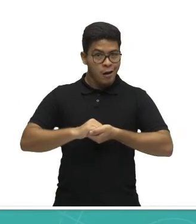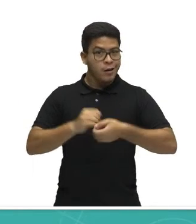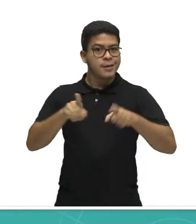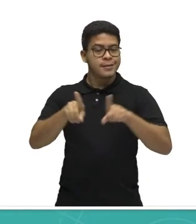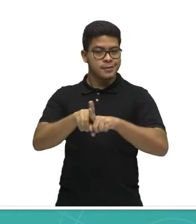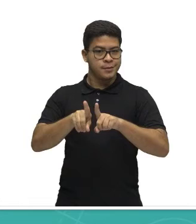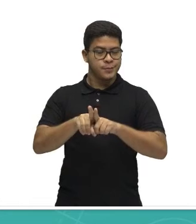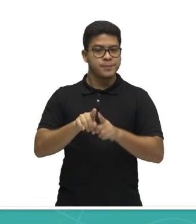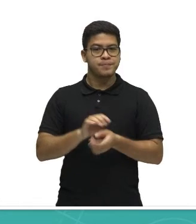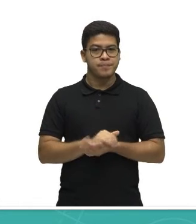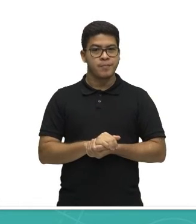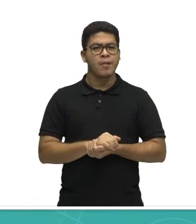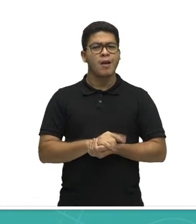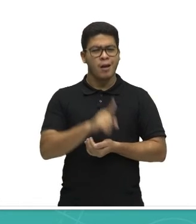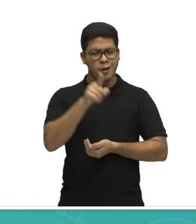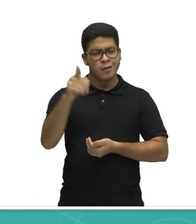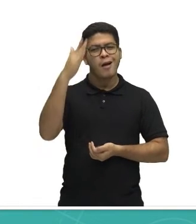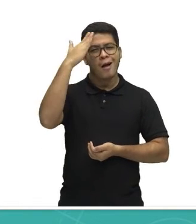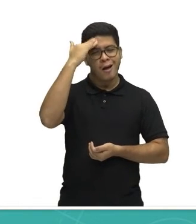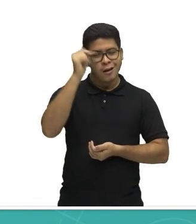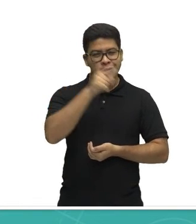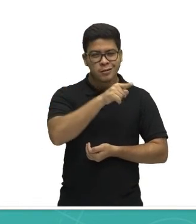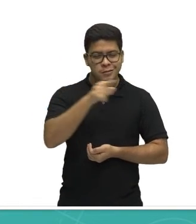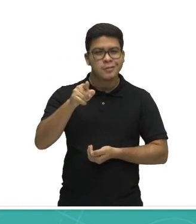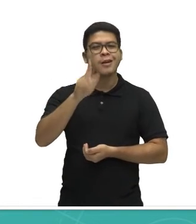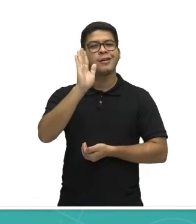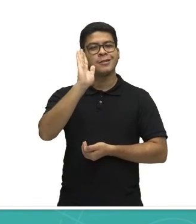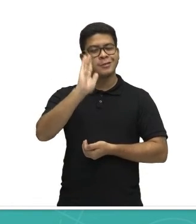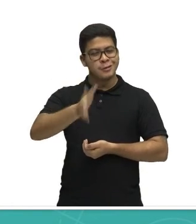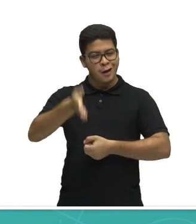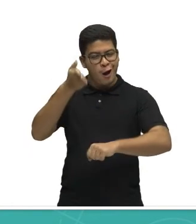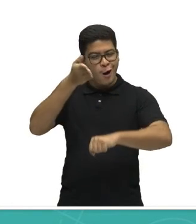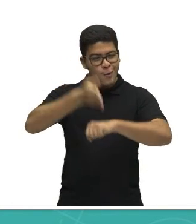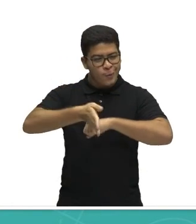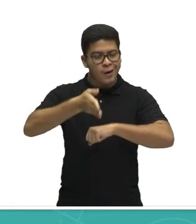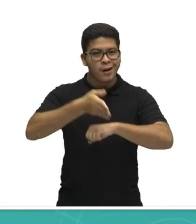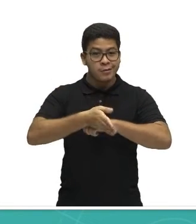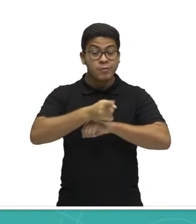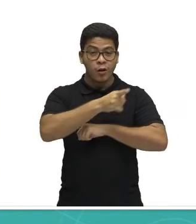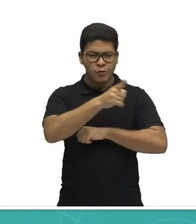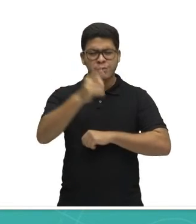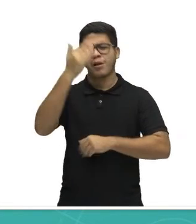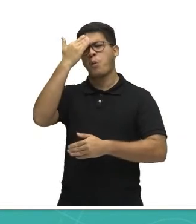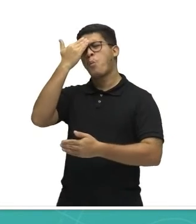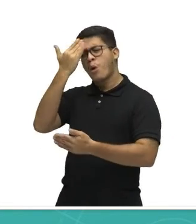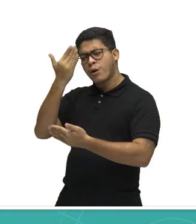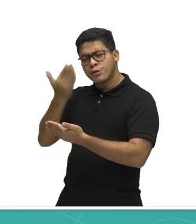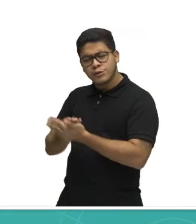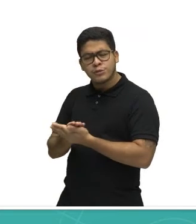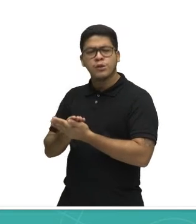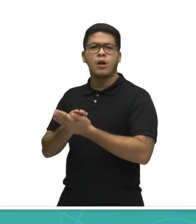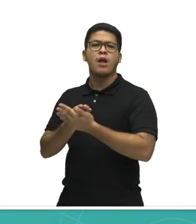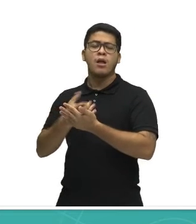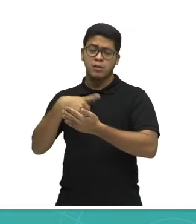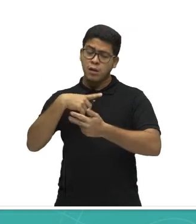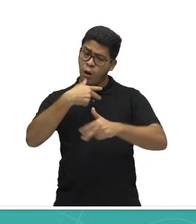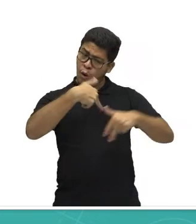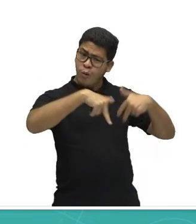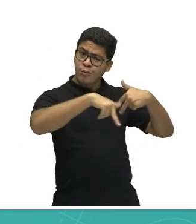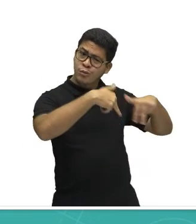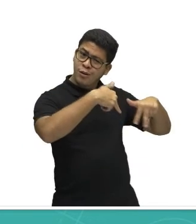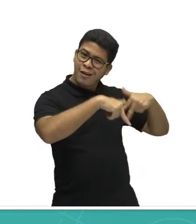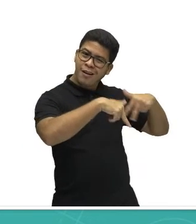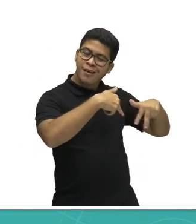quadrilha. Então, tenho certeza também que vocês têm superstição, que vocês gostam de dançar